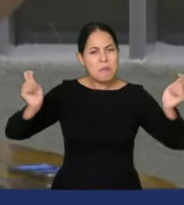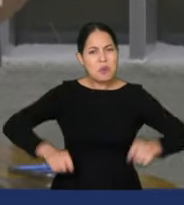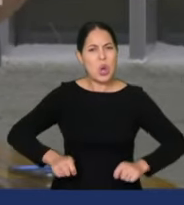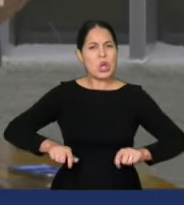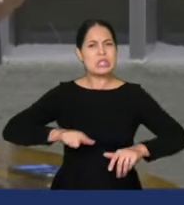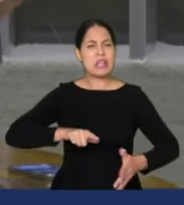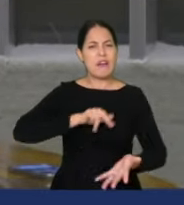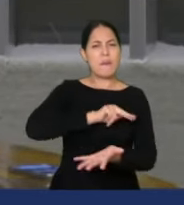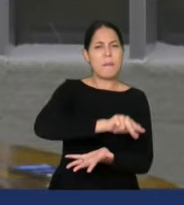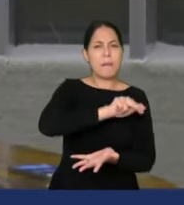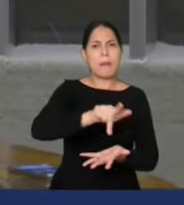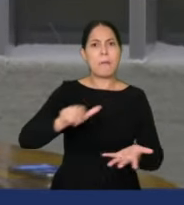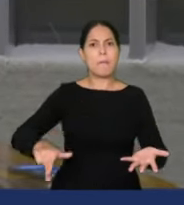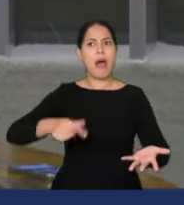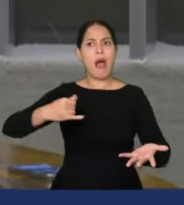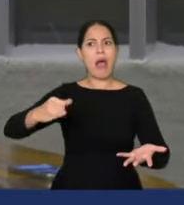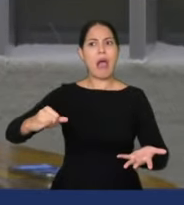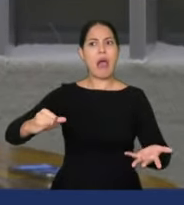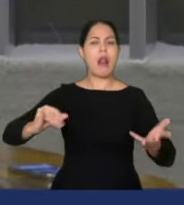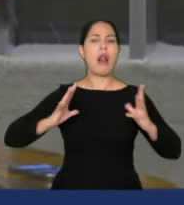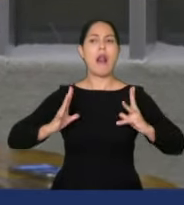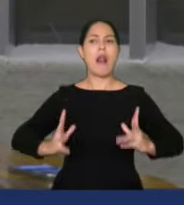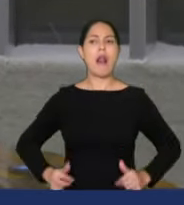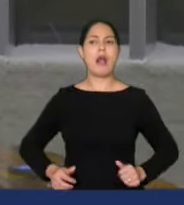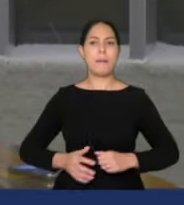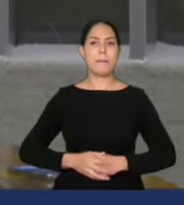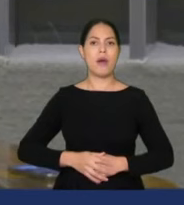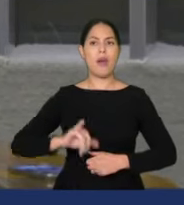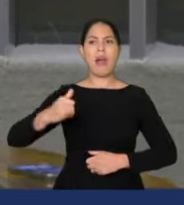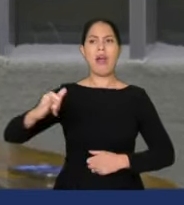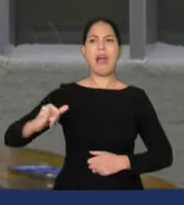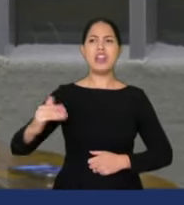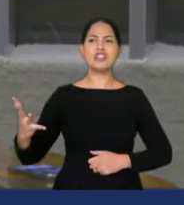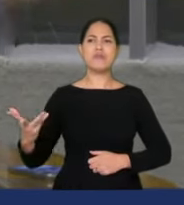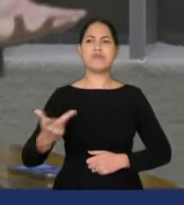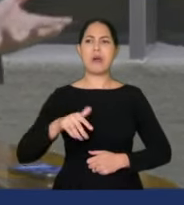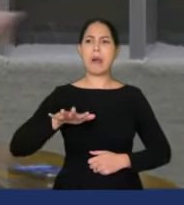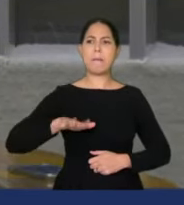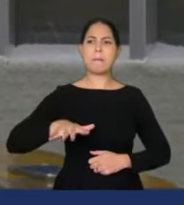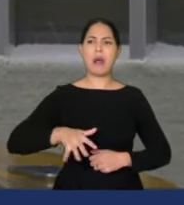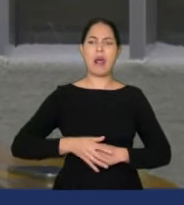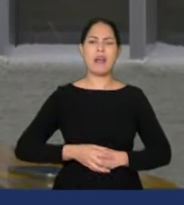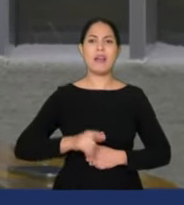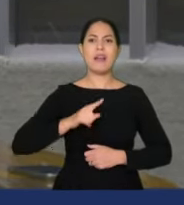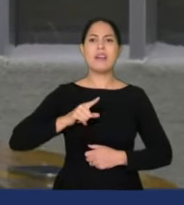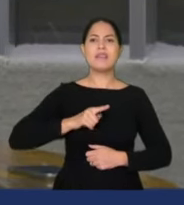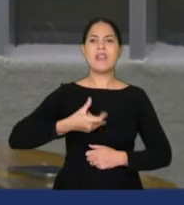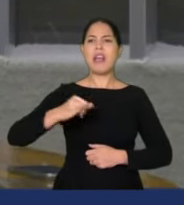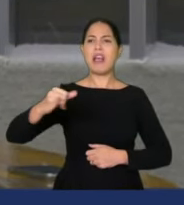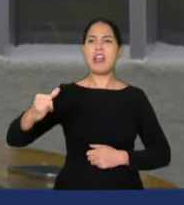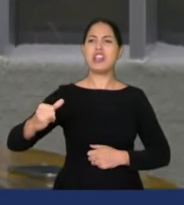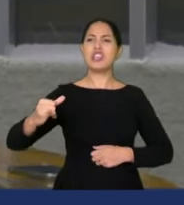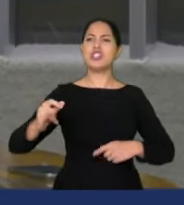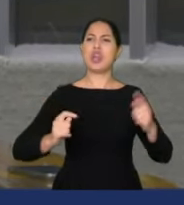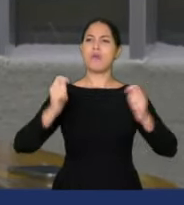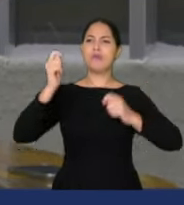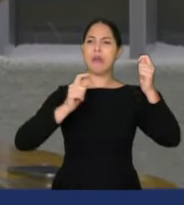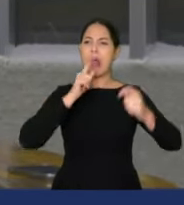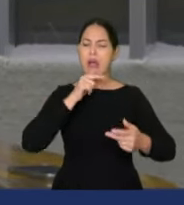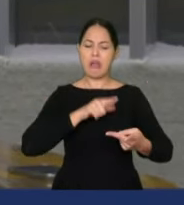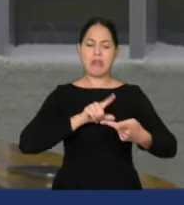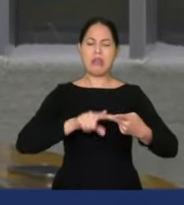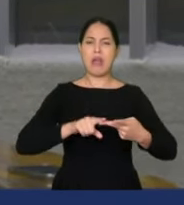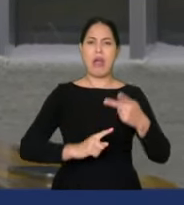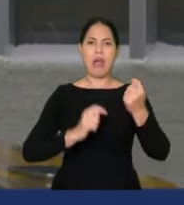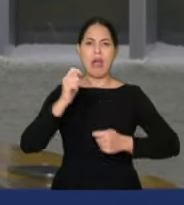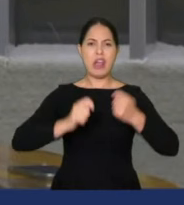energia limpa, barata, hídrica, eólica, fotovoltaica, biomassa. Nada